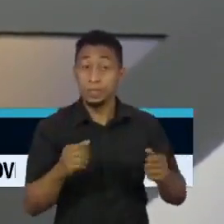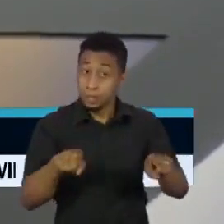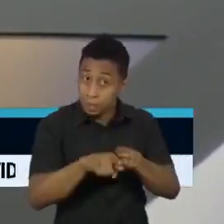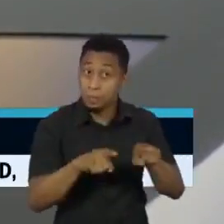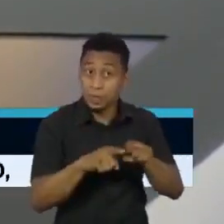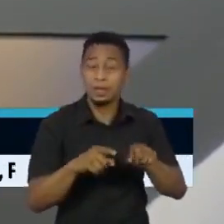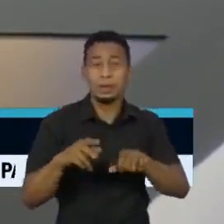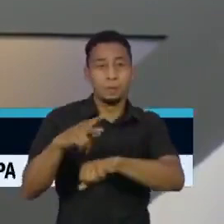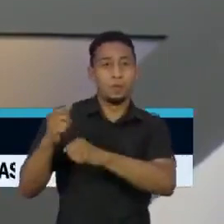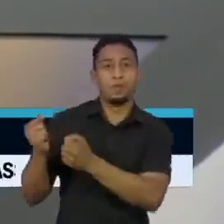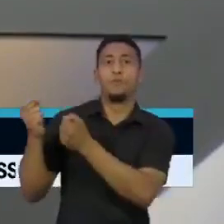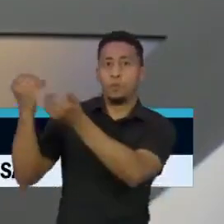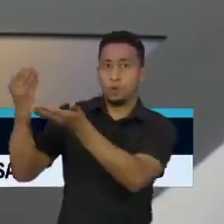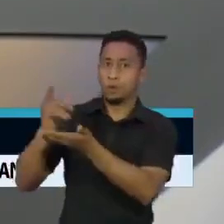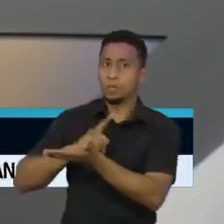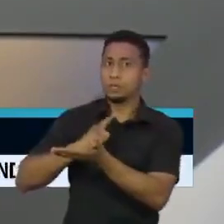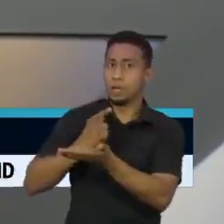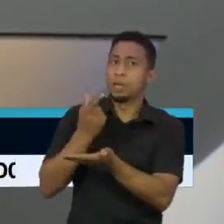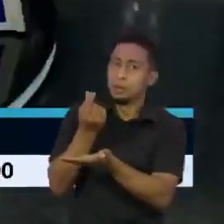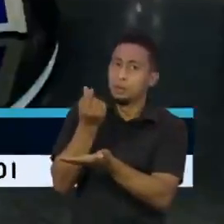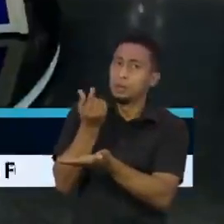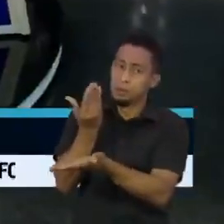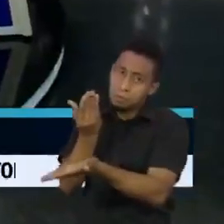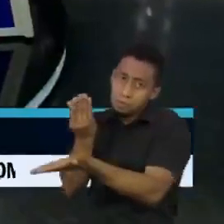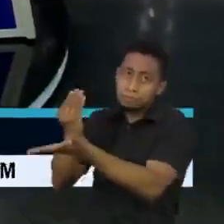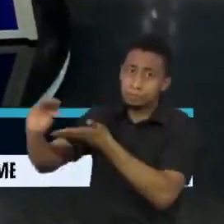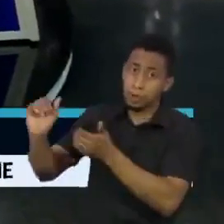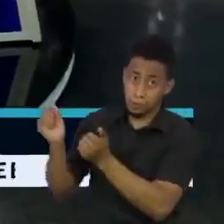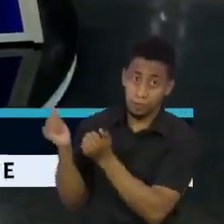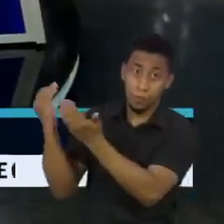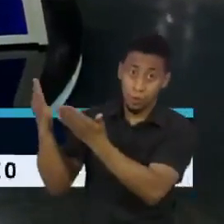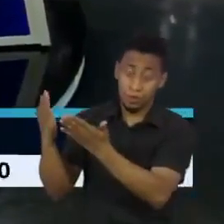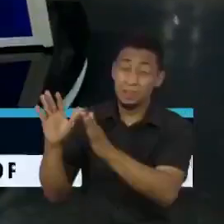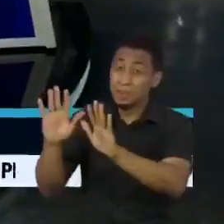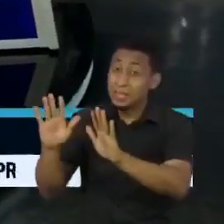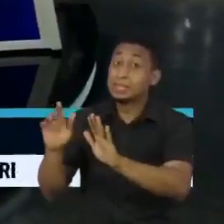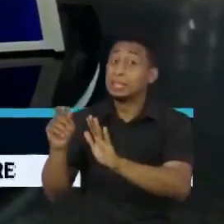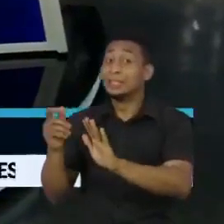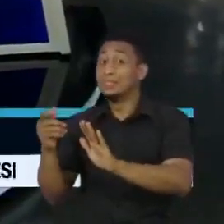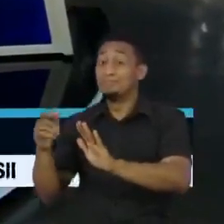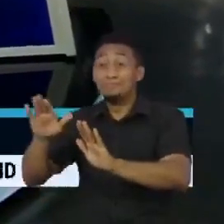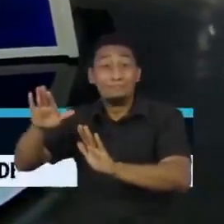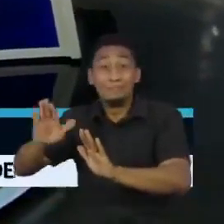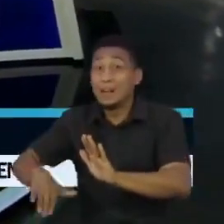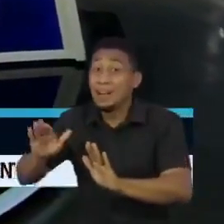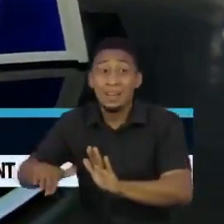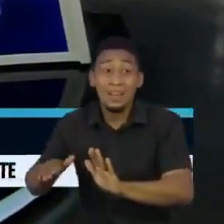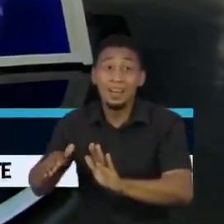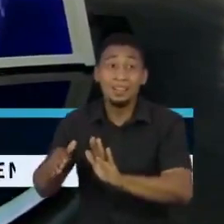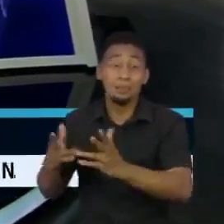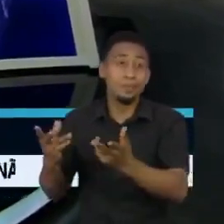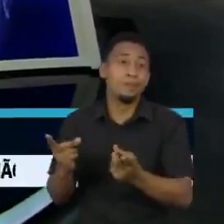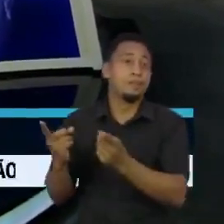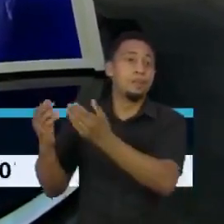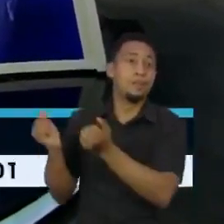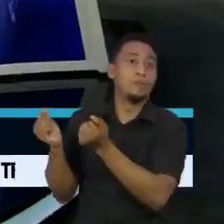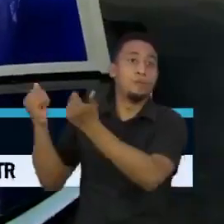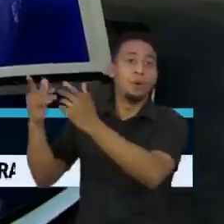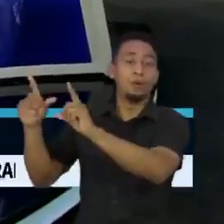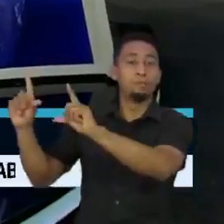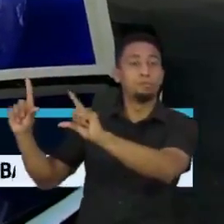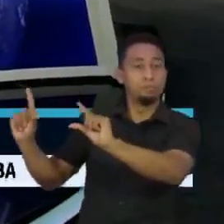parte de investimentos do exterior dentro o recado disso a questão de que os nossos ativos ainda estão muito baratos pela questão cambial